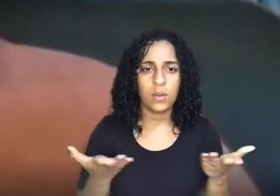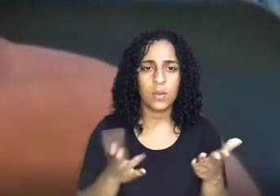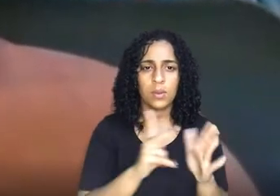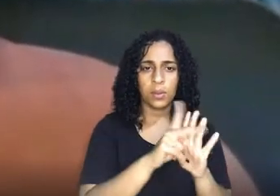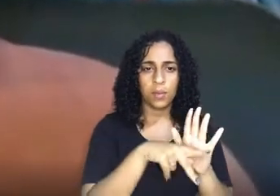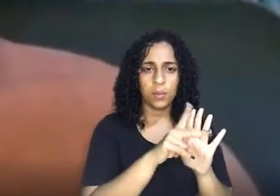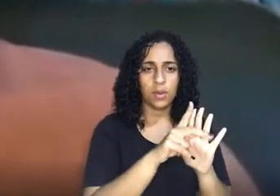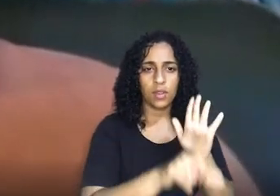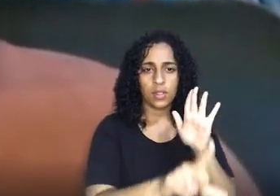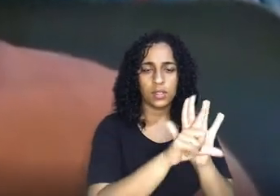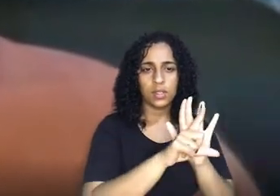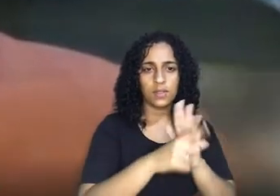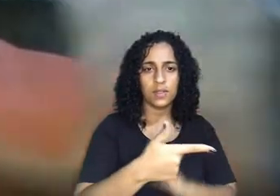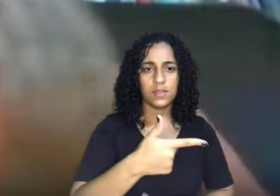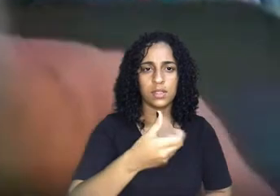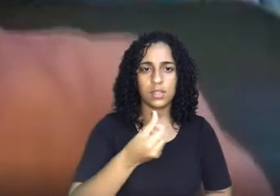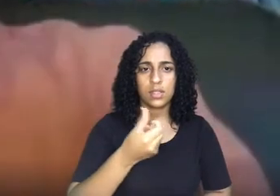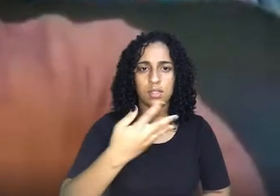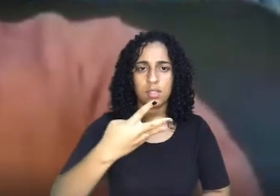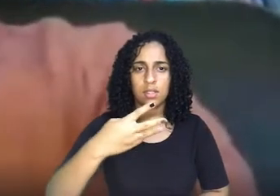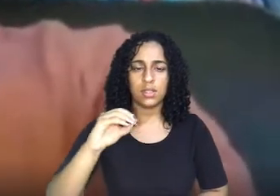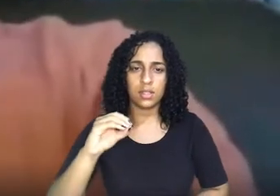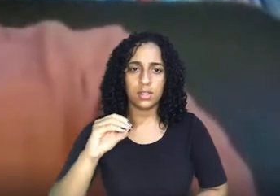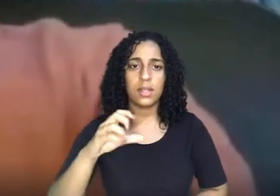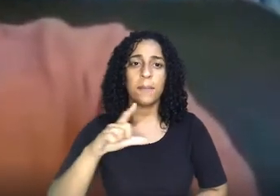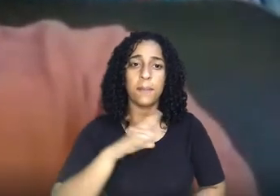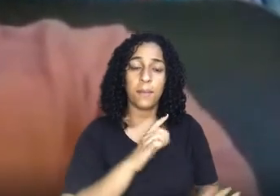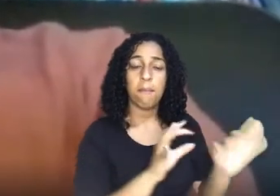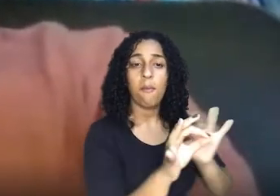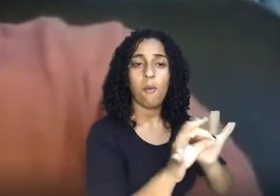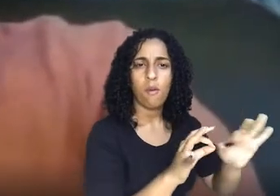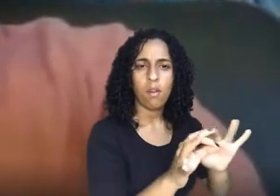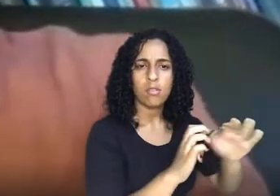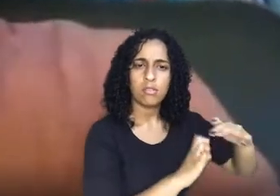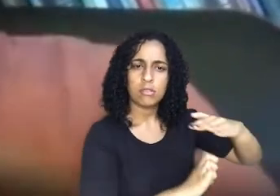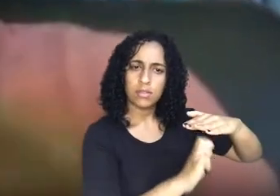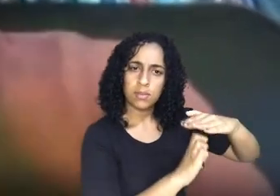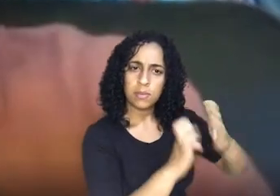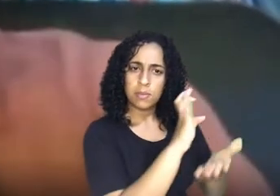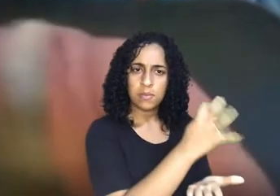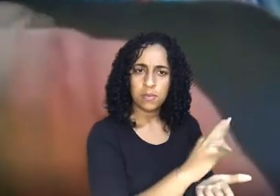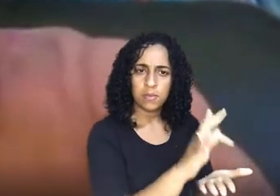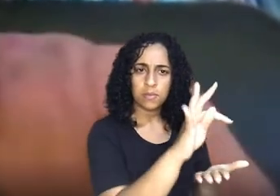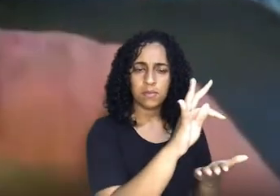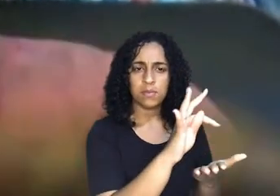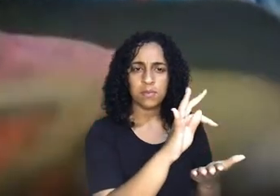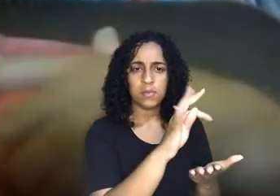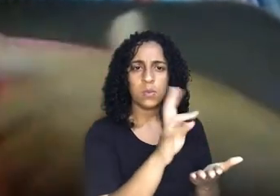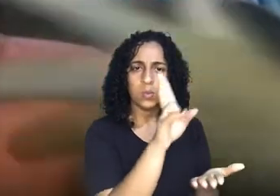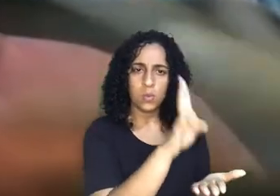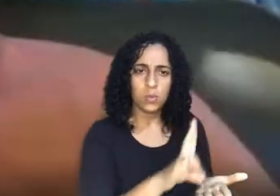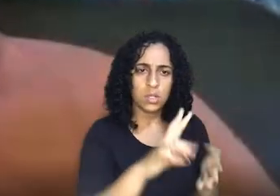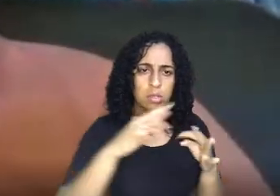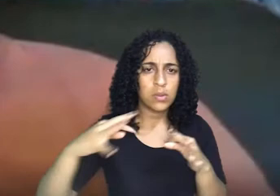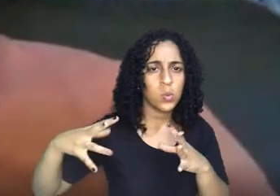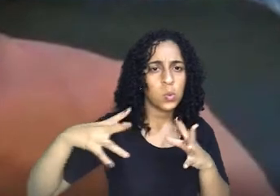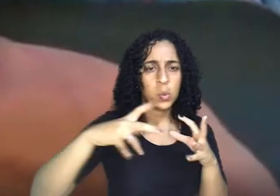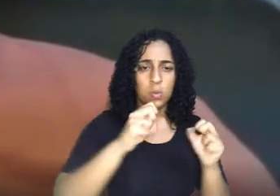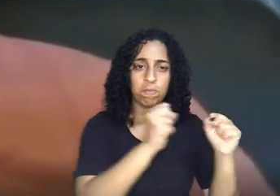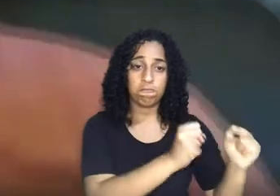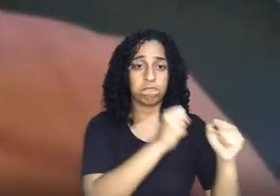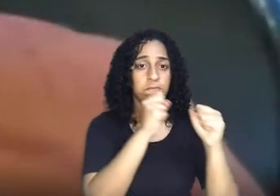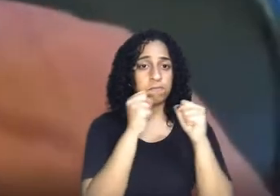no projeto de lei 2630 para regulamentar as plataformas ele está socando na rede usando toda sua